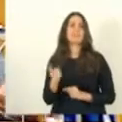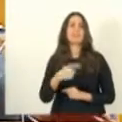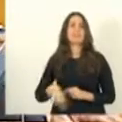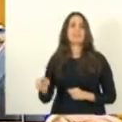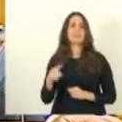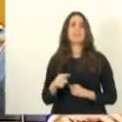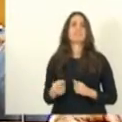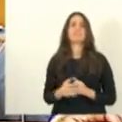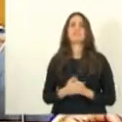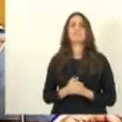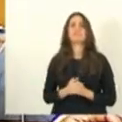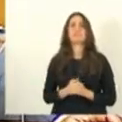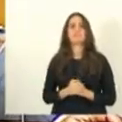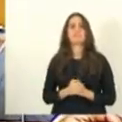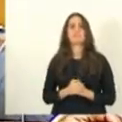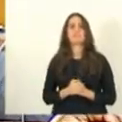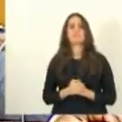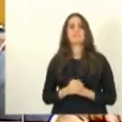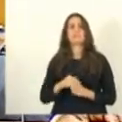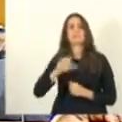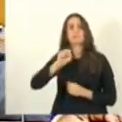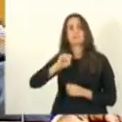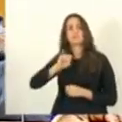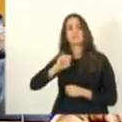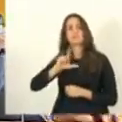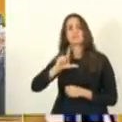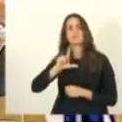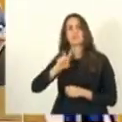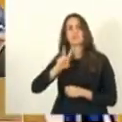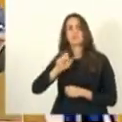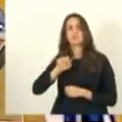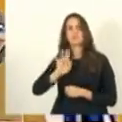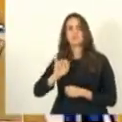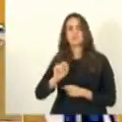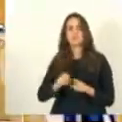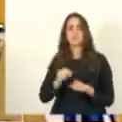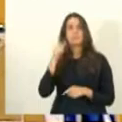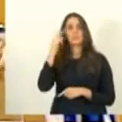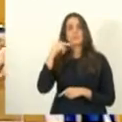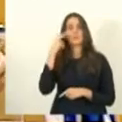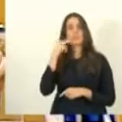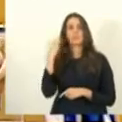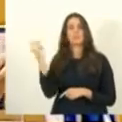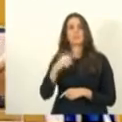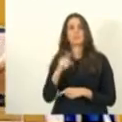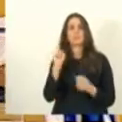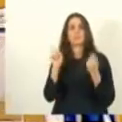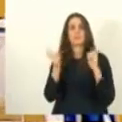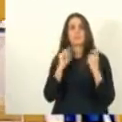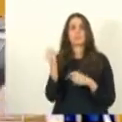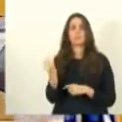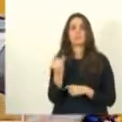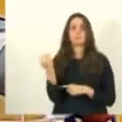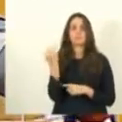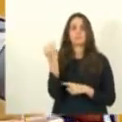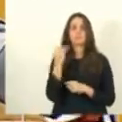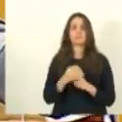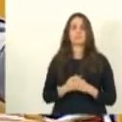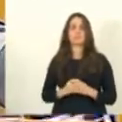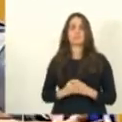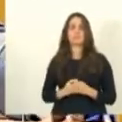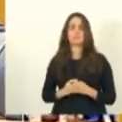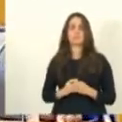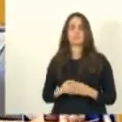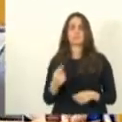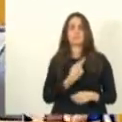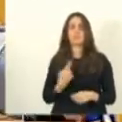do vice-prefeito Silvani e da vereadora Thaisa. Estão chegando de uma reunião importante, deputado Marcelo, onde o